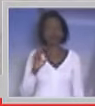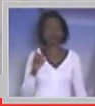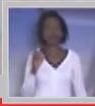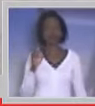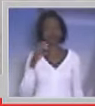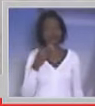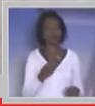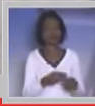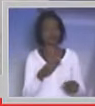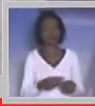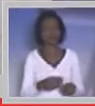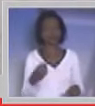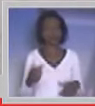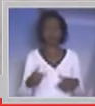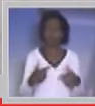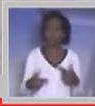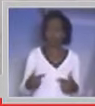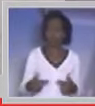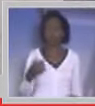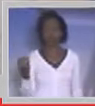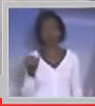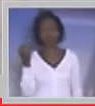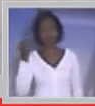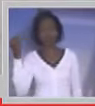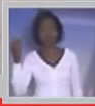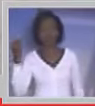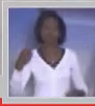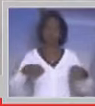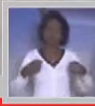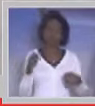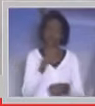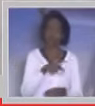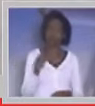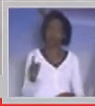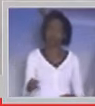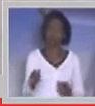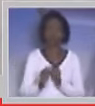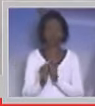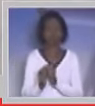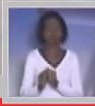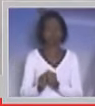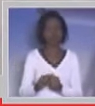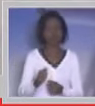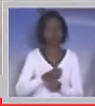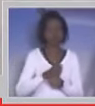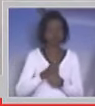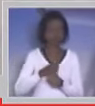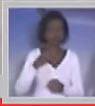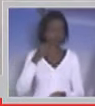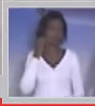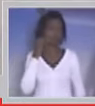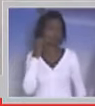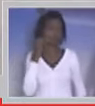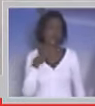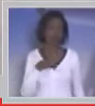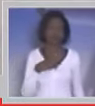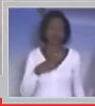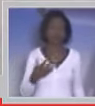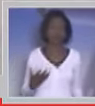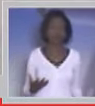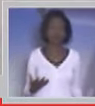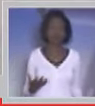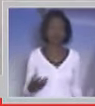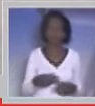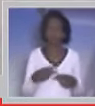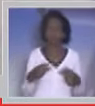trabalho reconhecido que tem que ter continuidade com esses professores que tem trajetória bagagem tem acúmulo